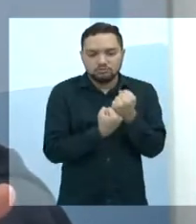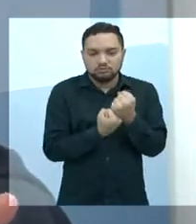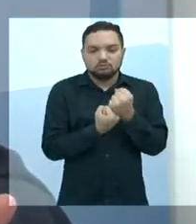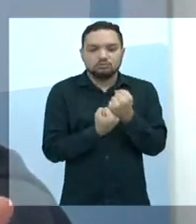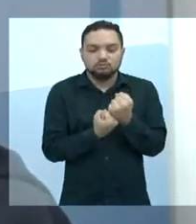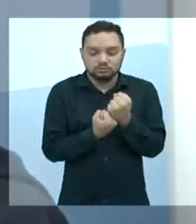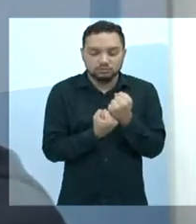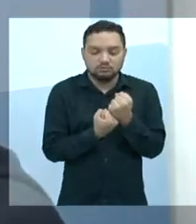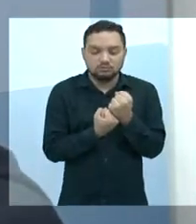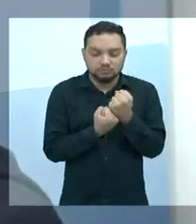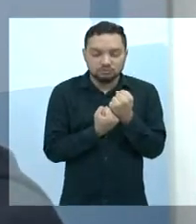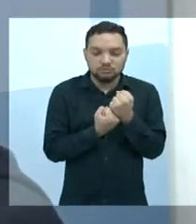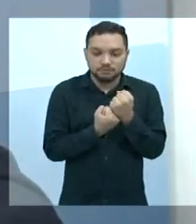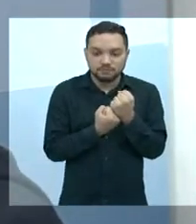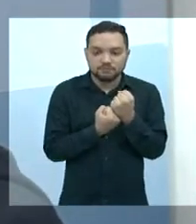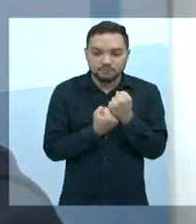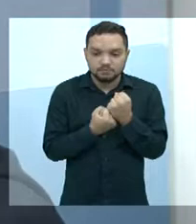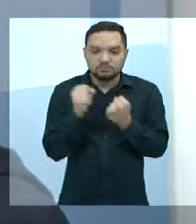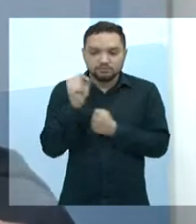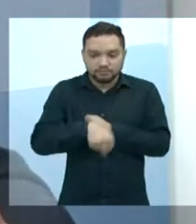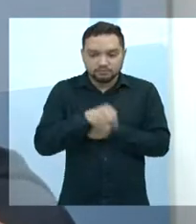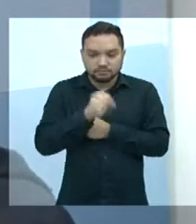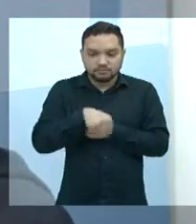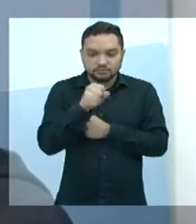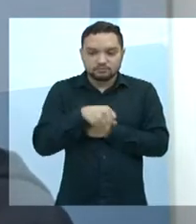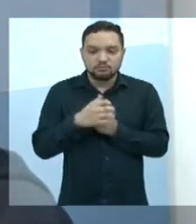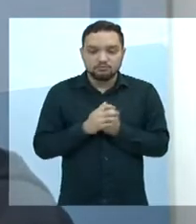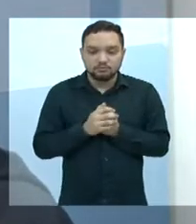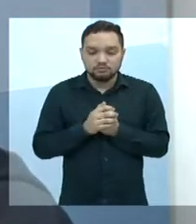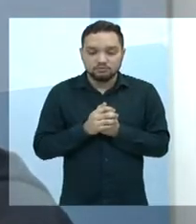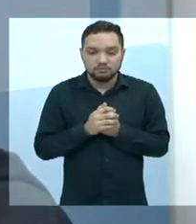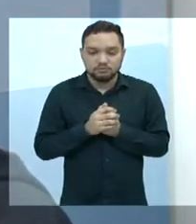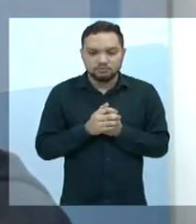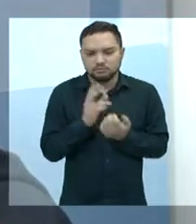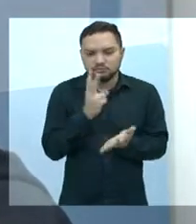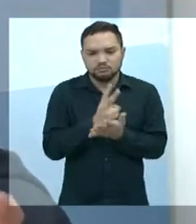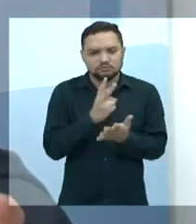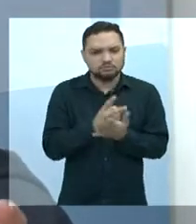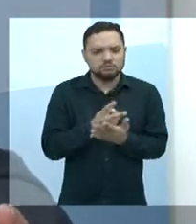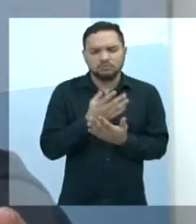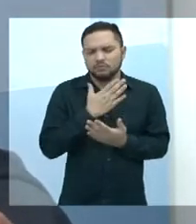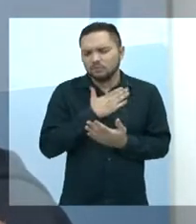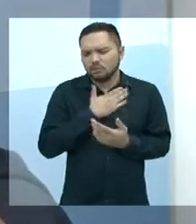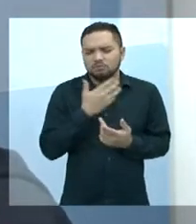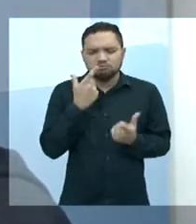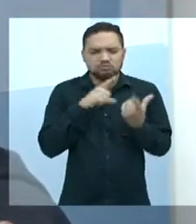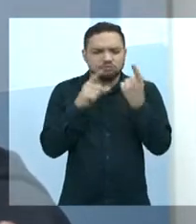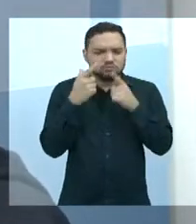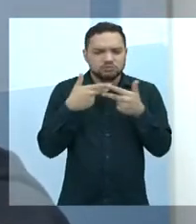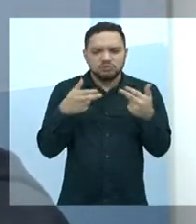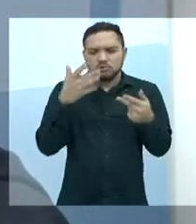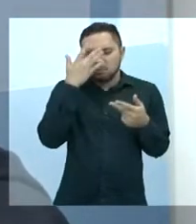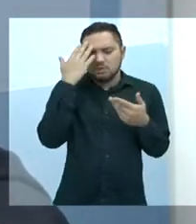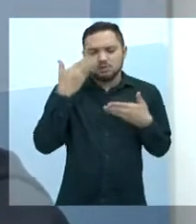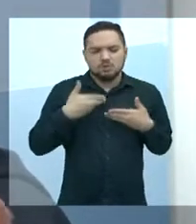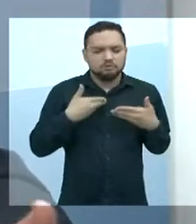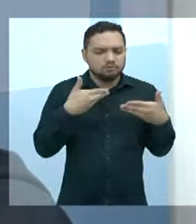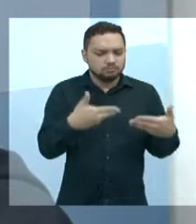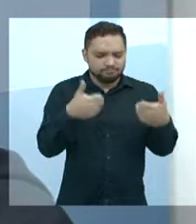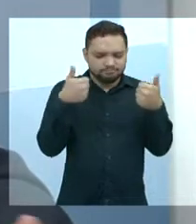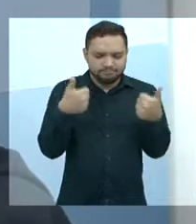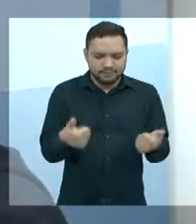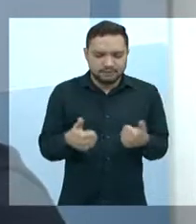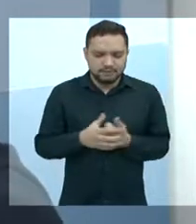construir o staff de poder no mundo. Sim. E me dou muito bem naquela região, que quando eu chego, sou muito bem recebido,